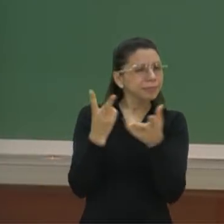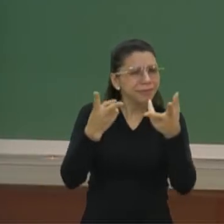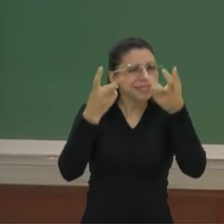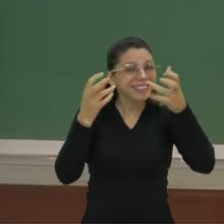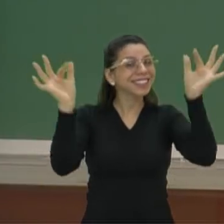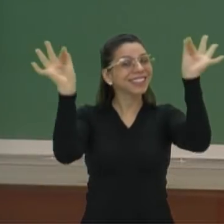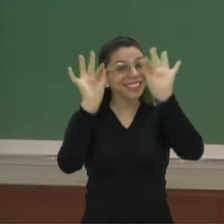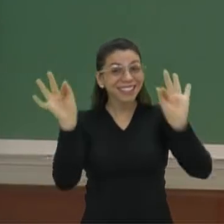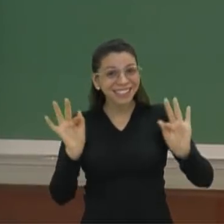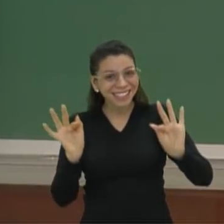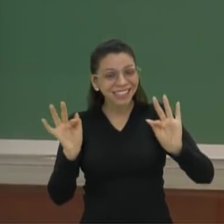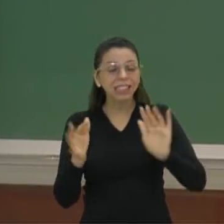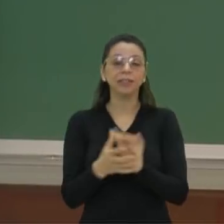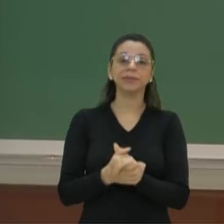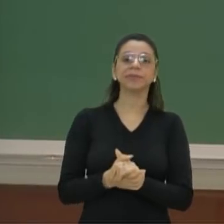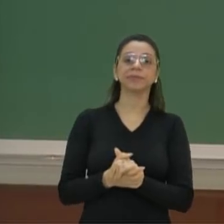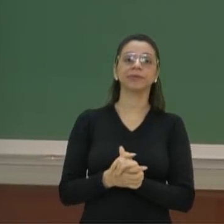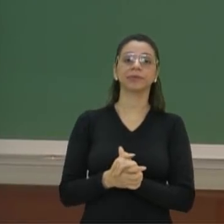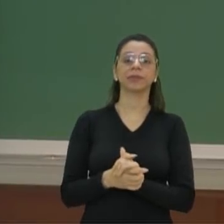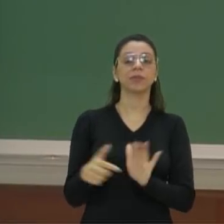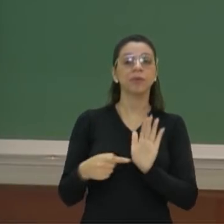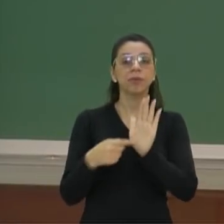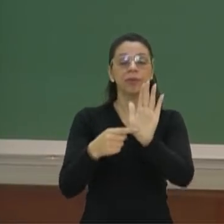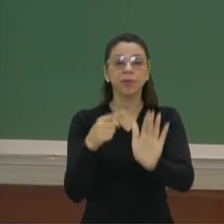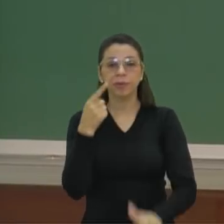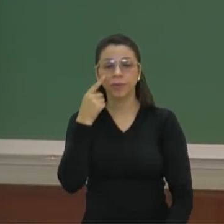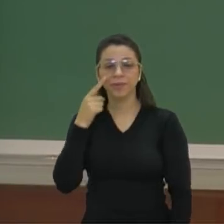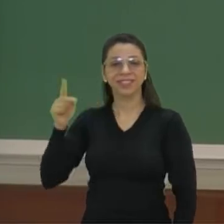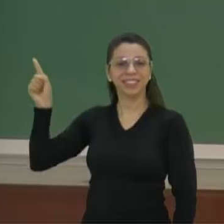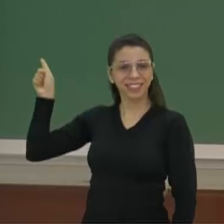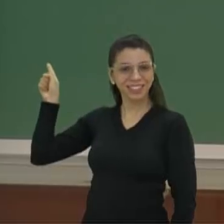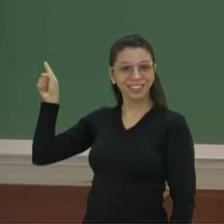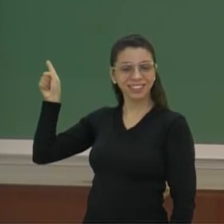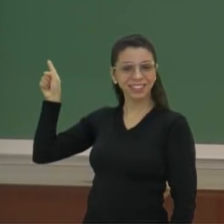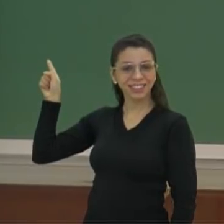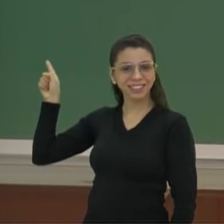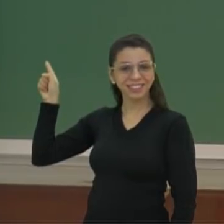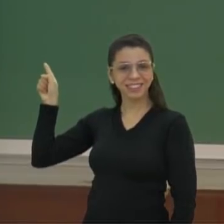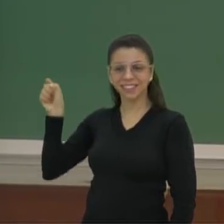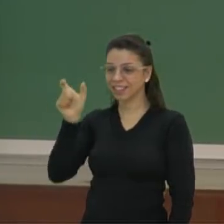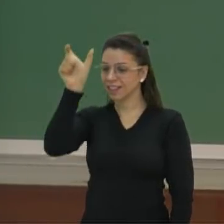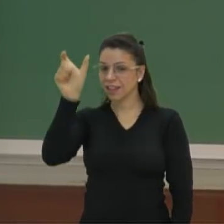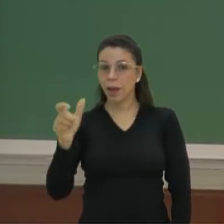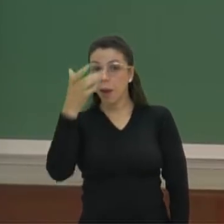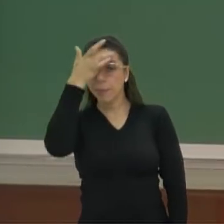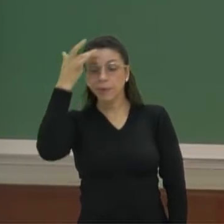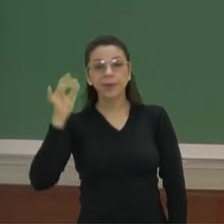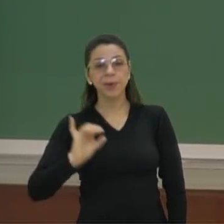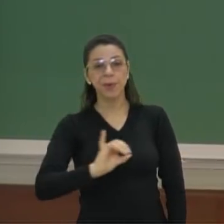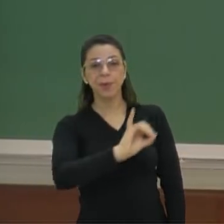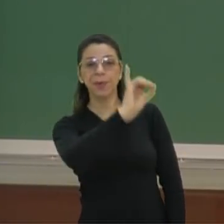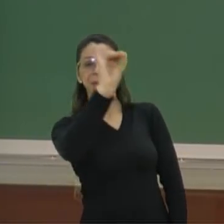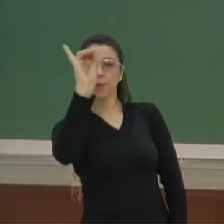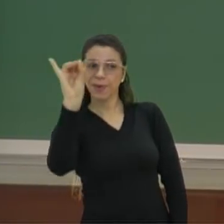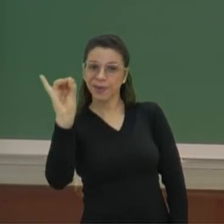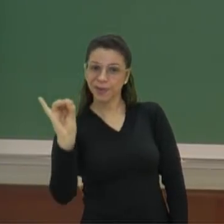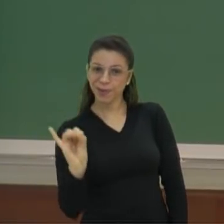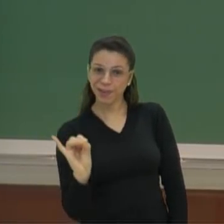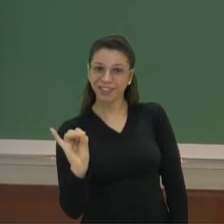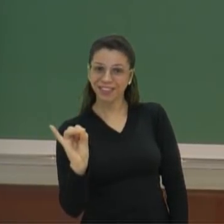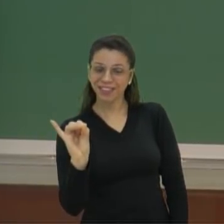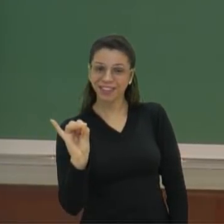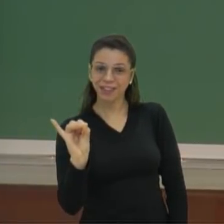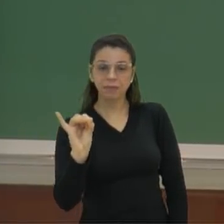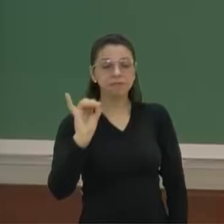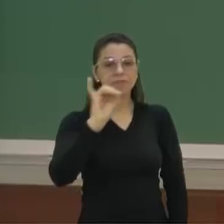está feliz. E eu coloquei aqui para vocês uma animação mostrando uma pessoa dando oi para vocês, né?